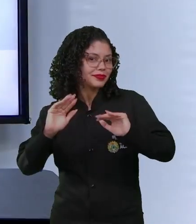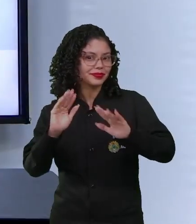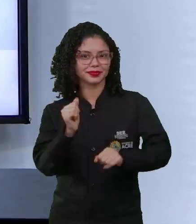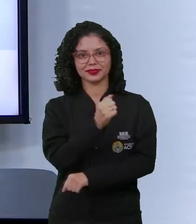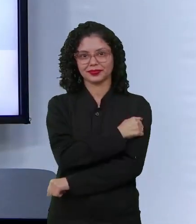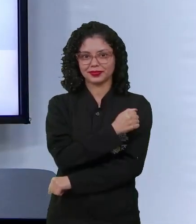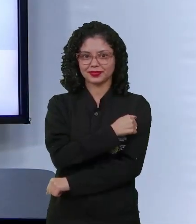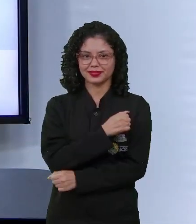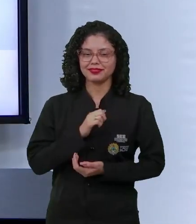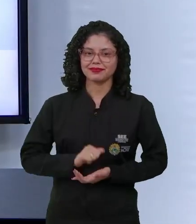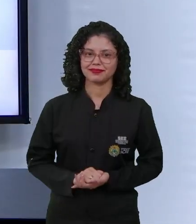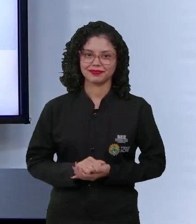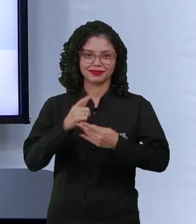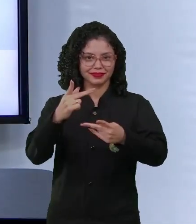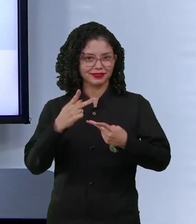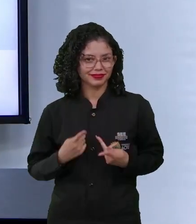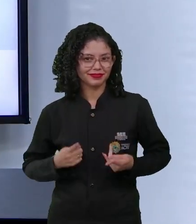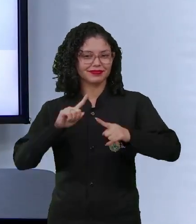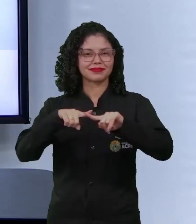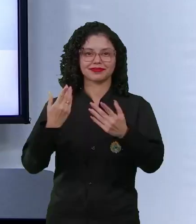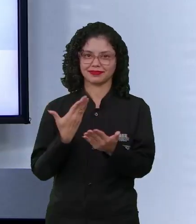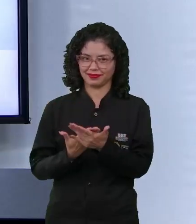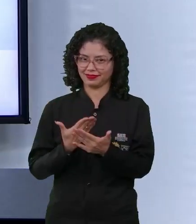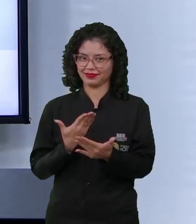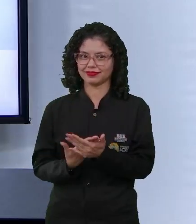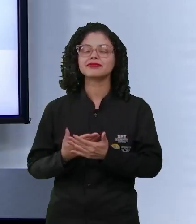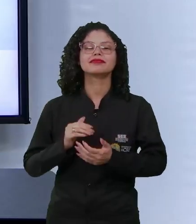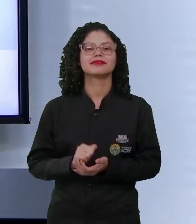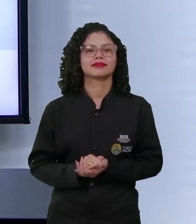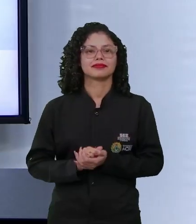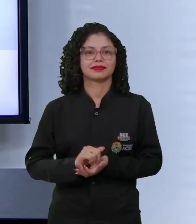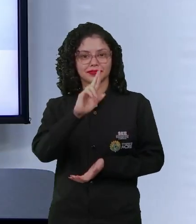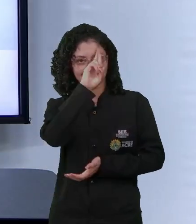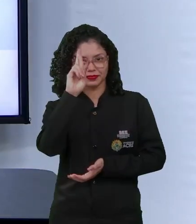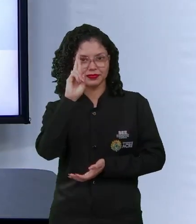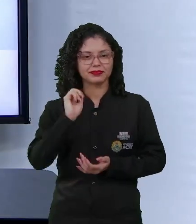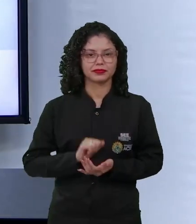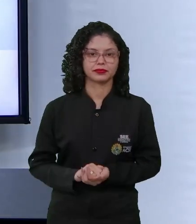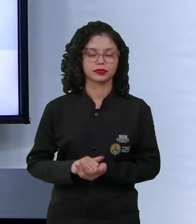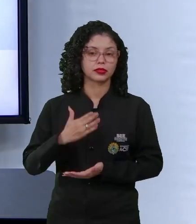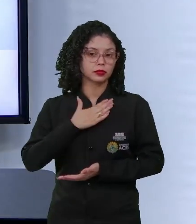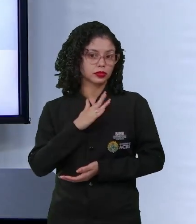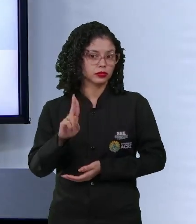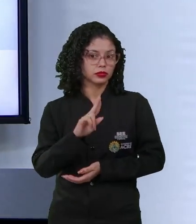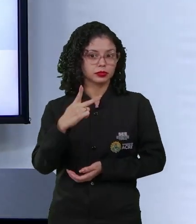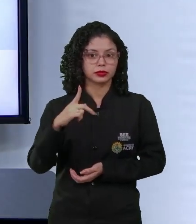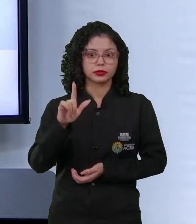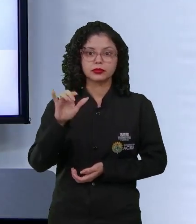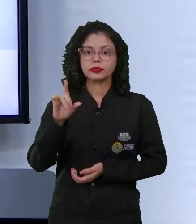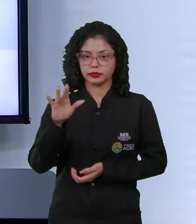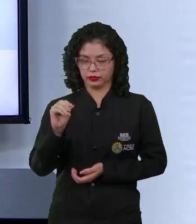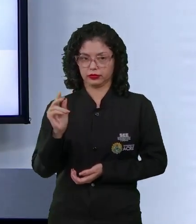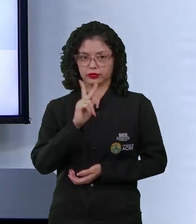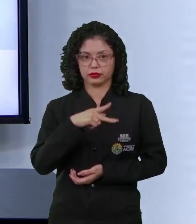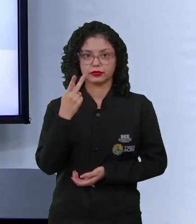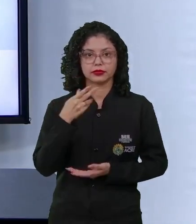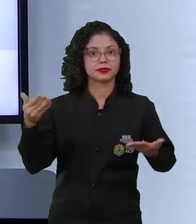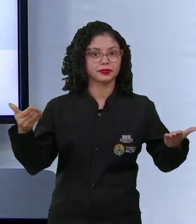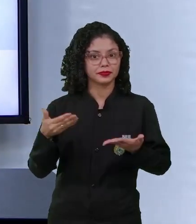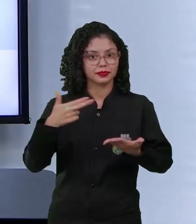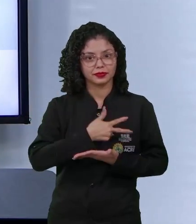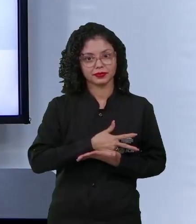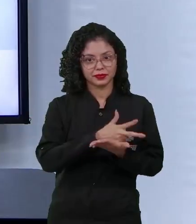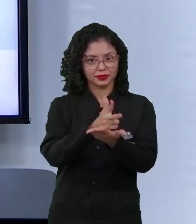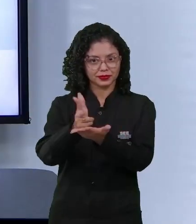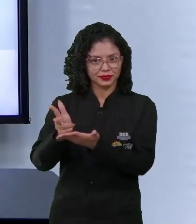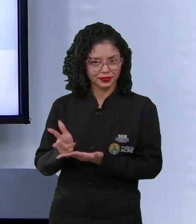Olá, alunos e alunas! Sejam todos bem-vindos a mais uma aula de História. Eu me chamo Paulo Mário e falo direto aqui do